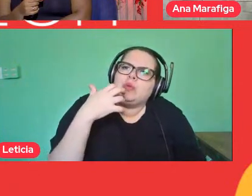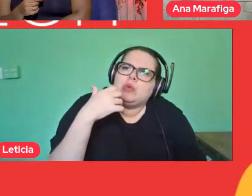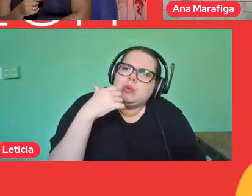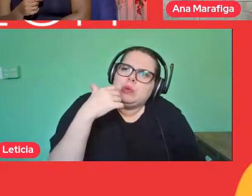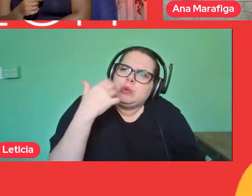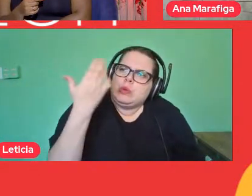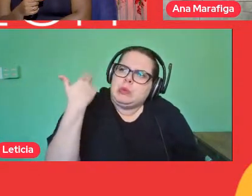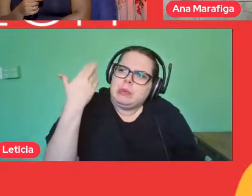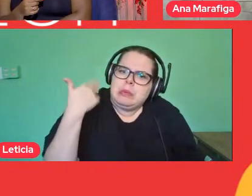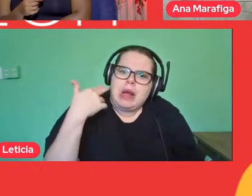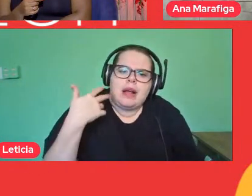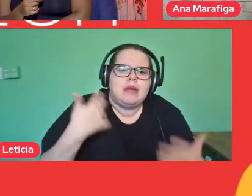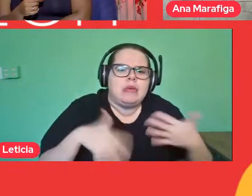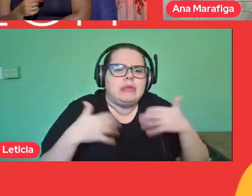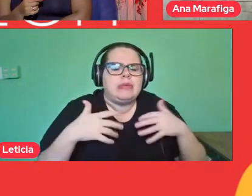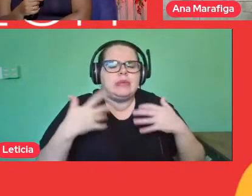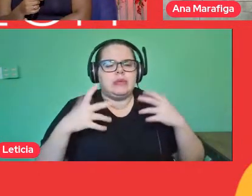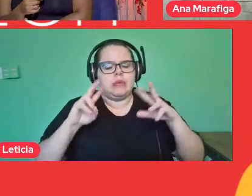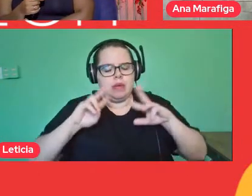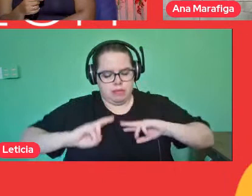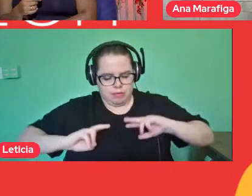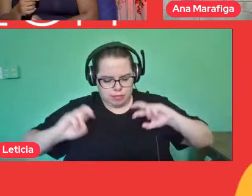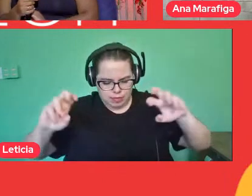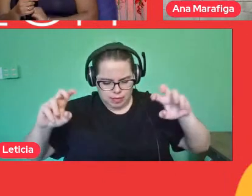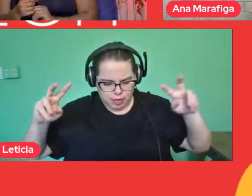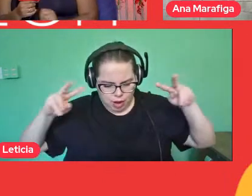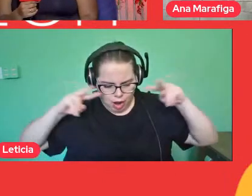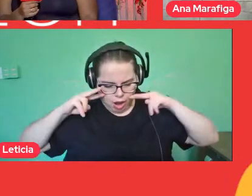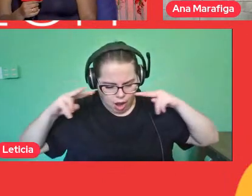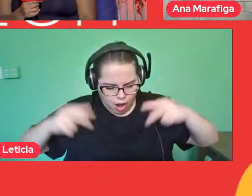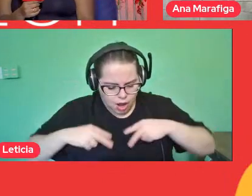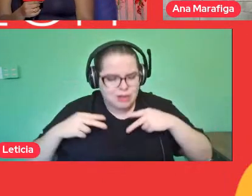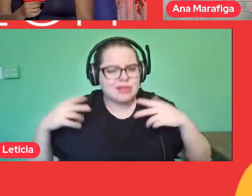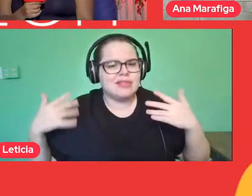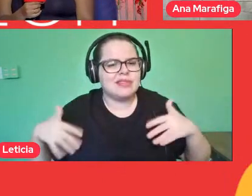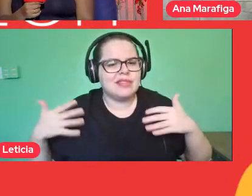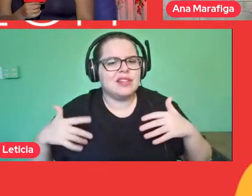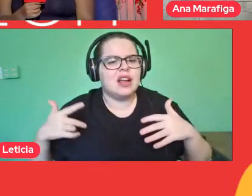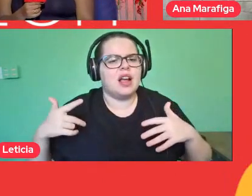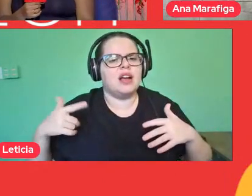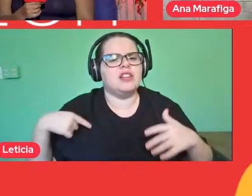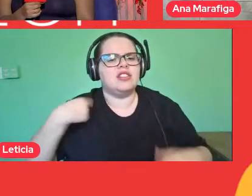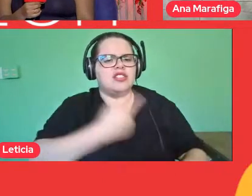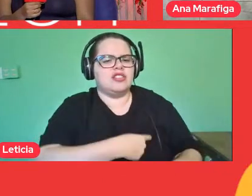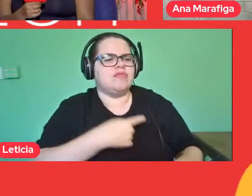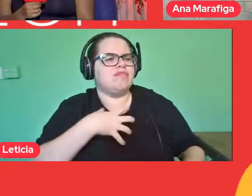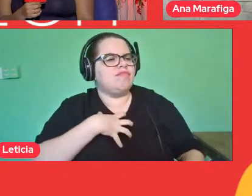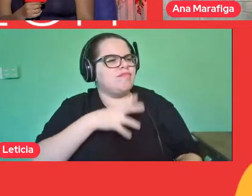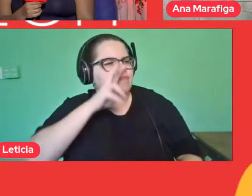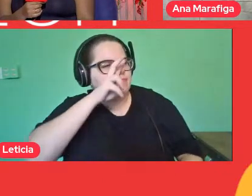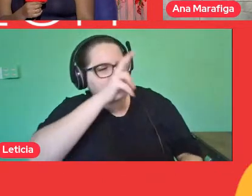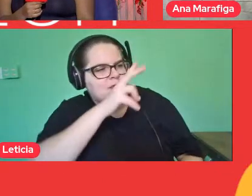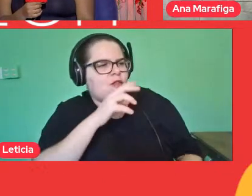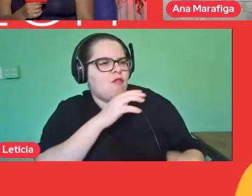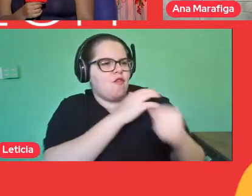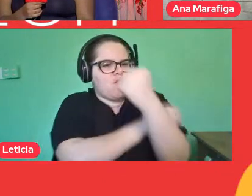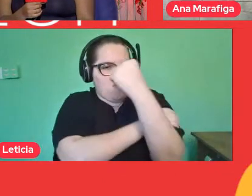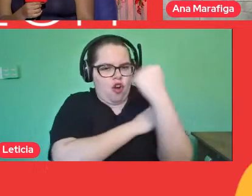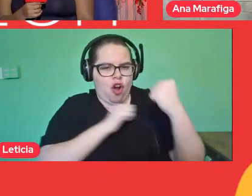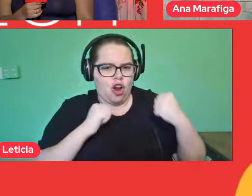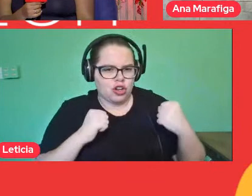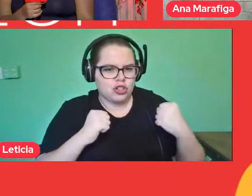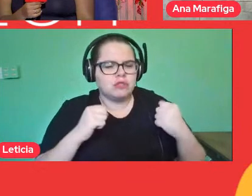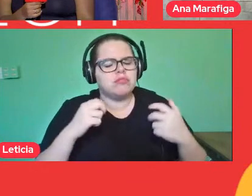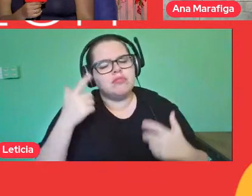foi só aí que eu consegui falar sobre esses assuntos dentro da CIT, e isso me fez muito mais forte. Acho que você, quando você